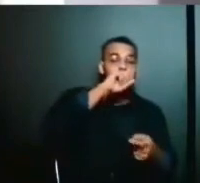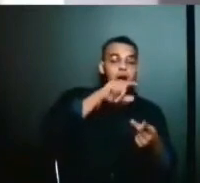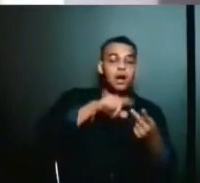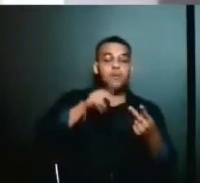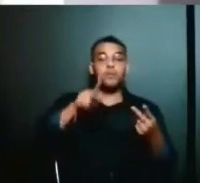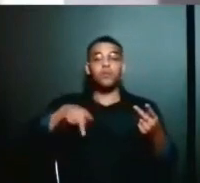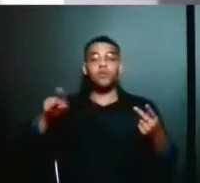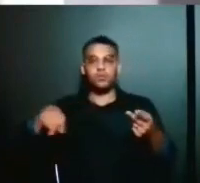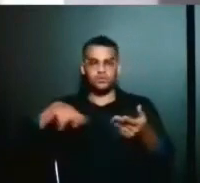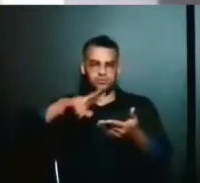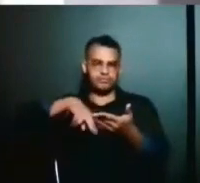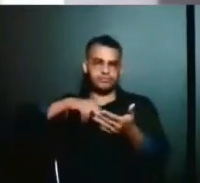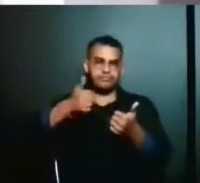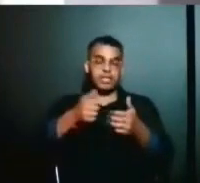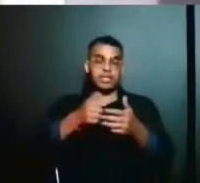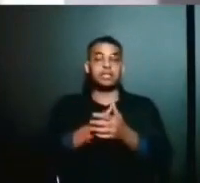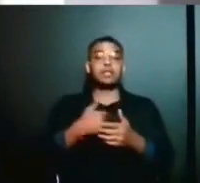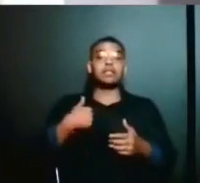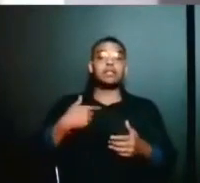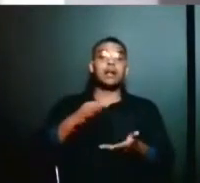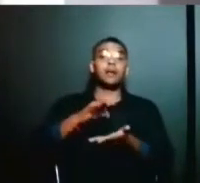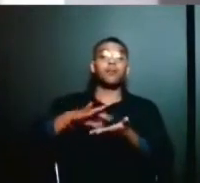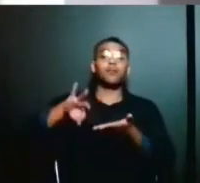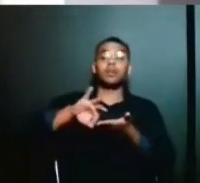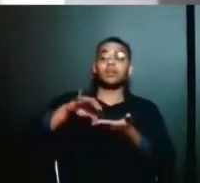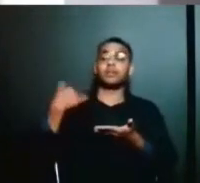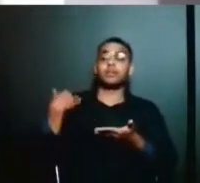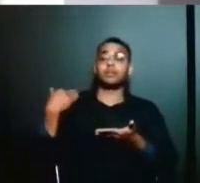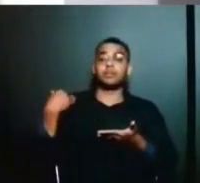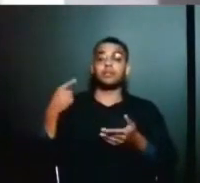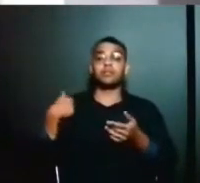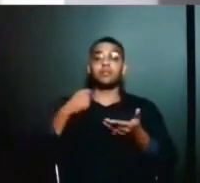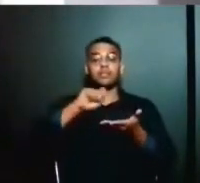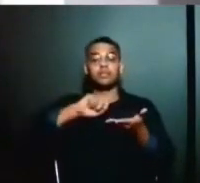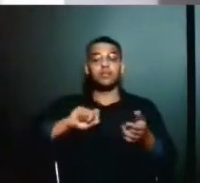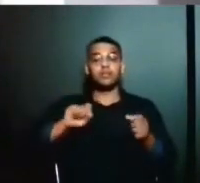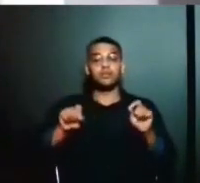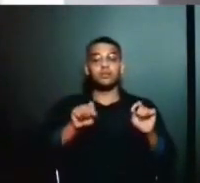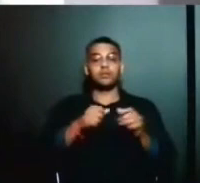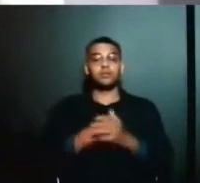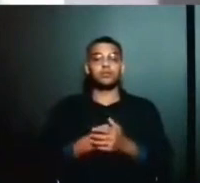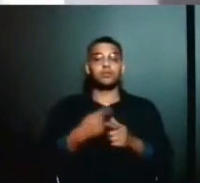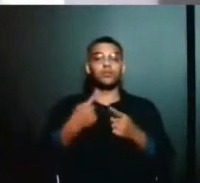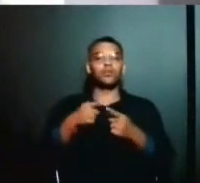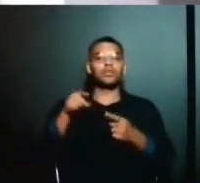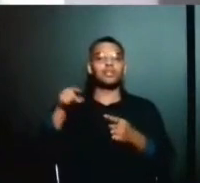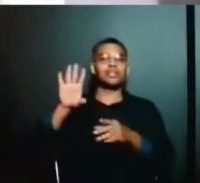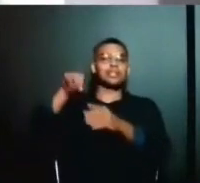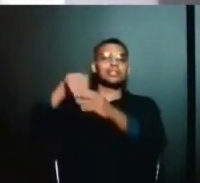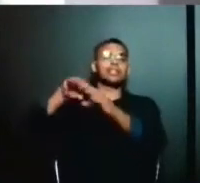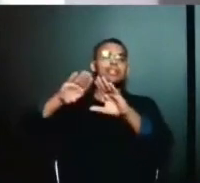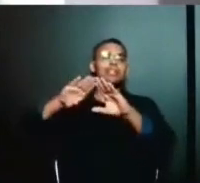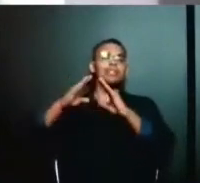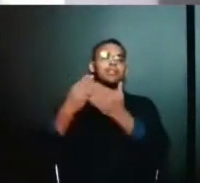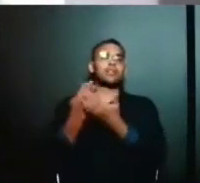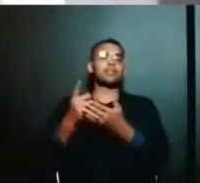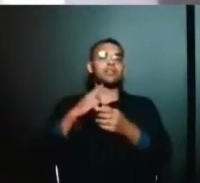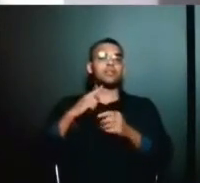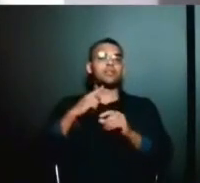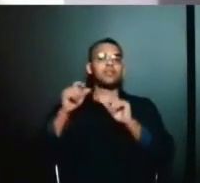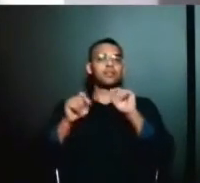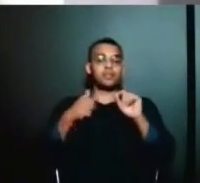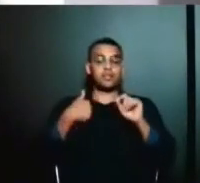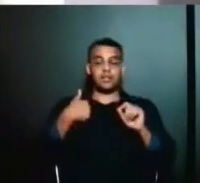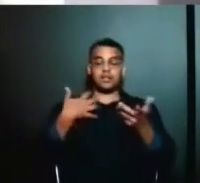que eu escrevesse, porque aconteceu um caso na escola e a pessoa queria